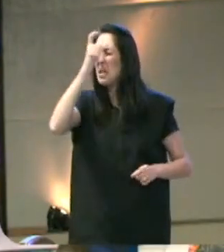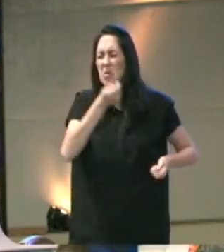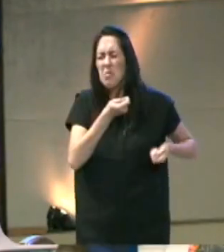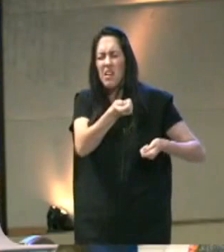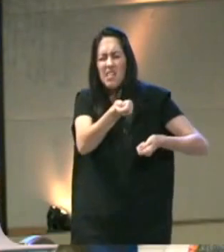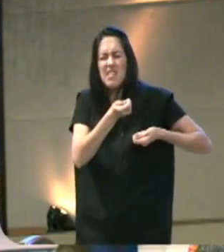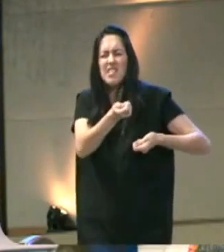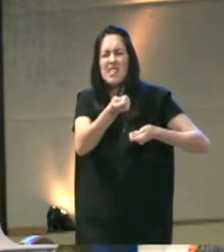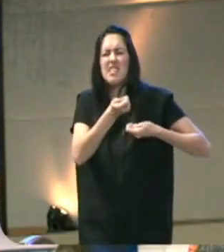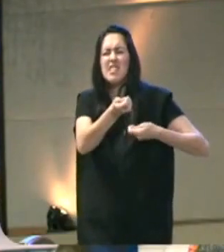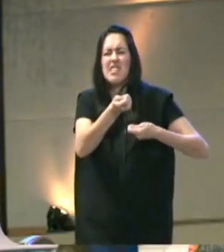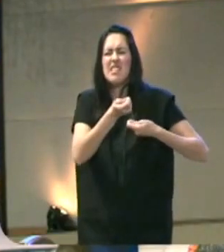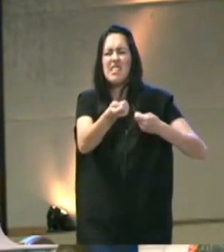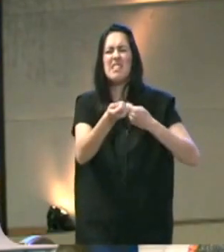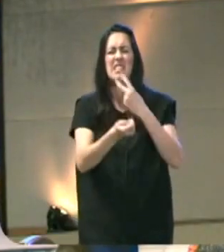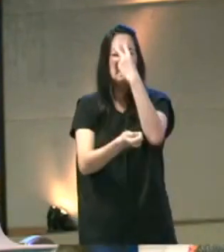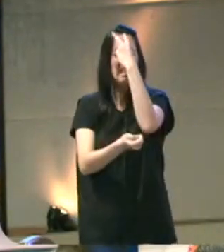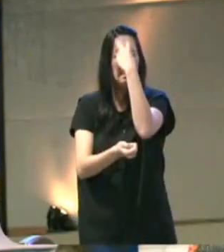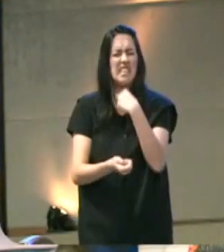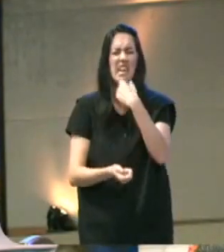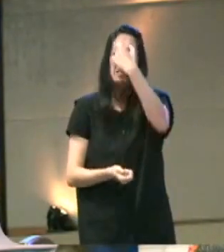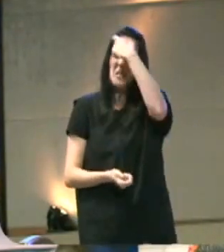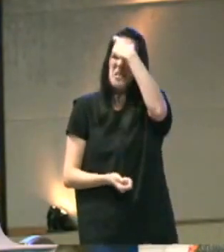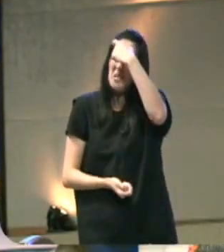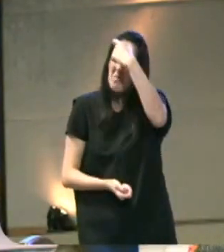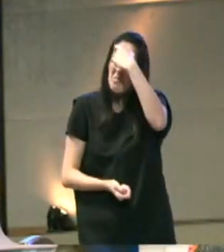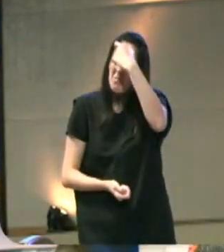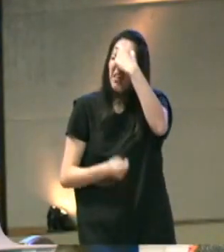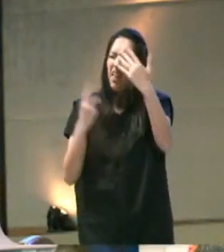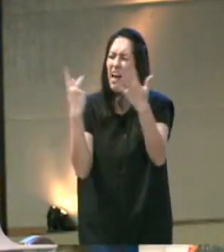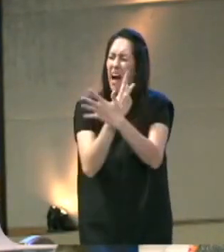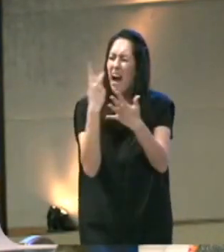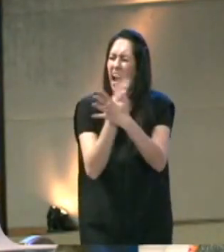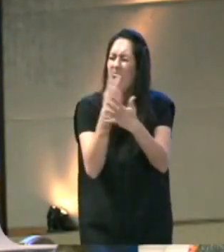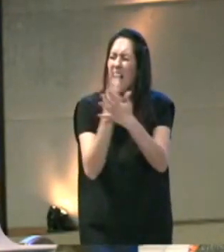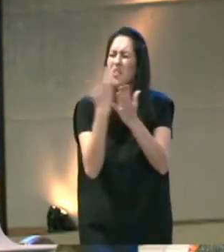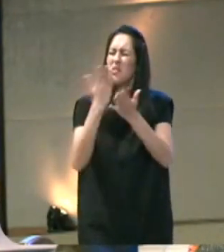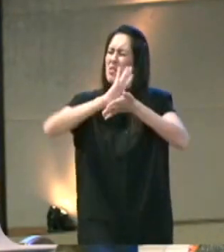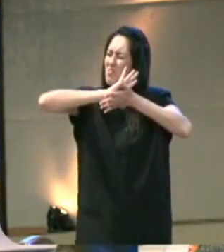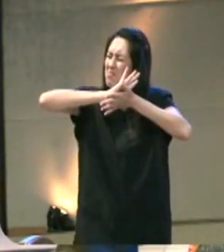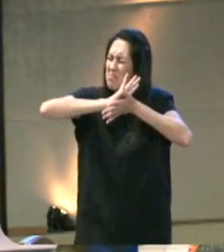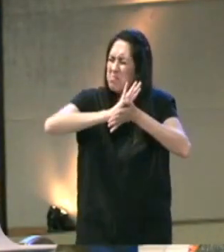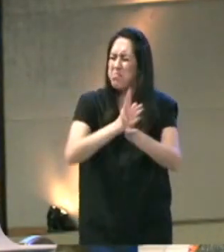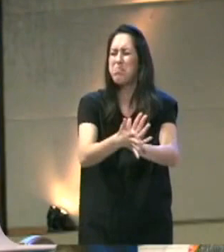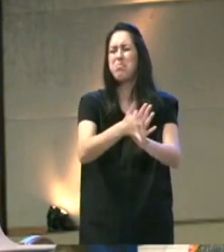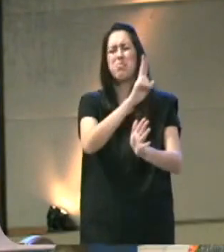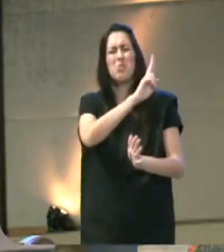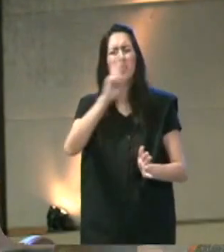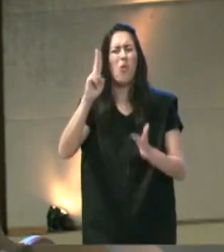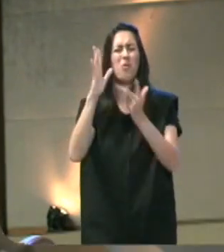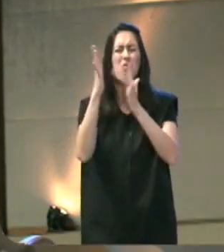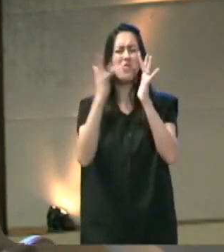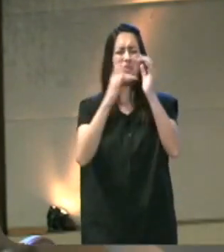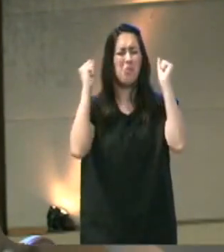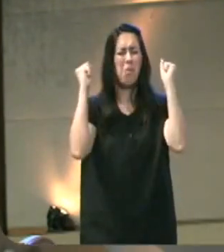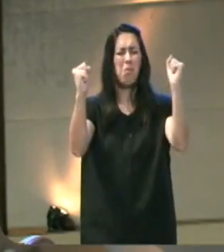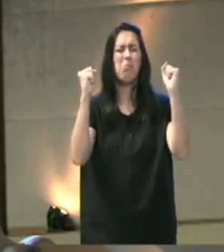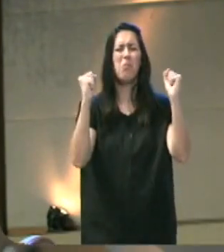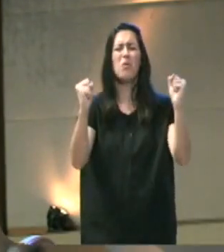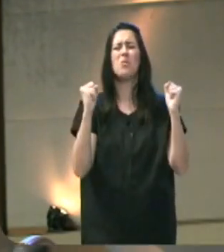lança na mente e no coração desses teus filhos seja retirada pelo poder do nome